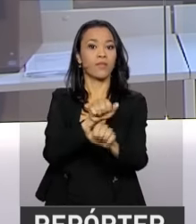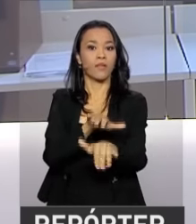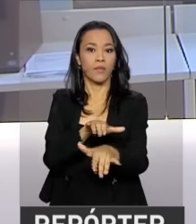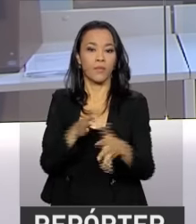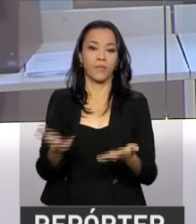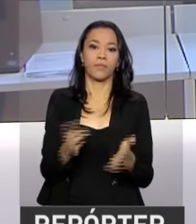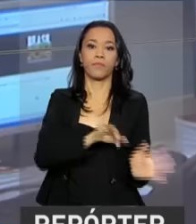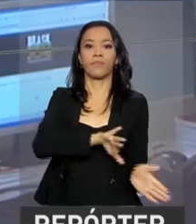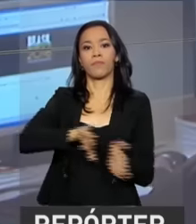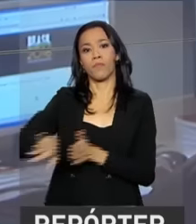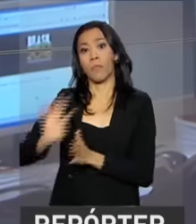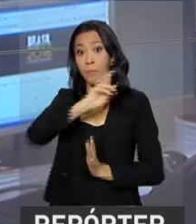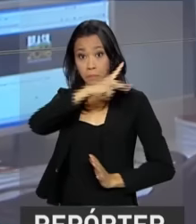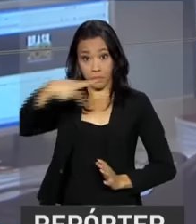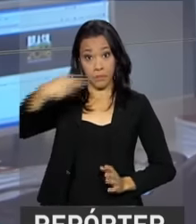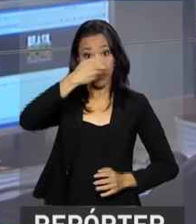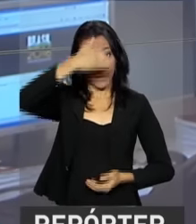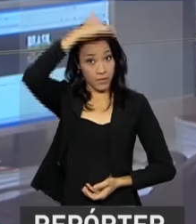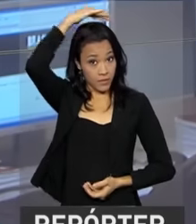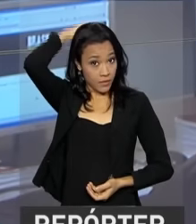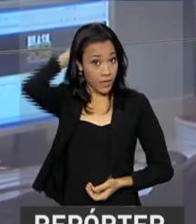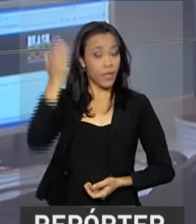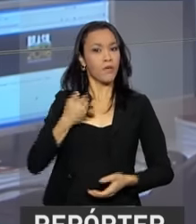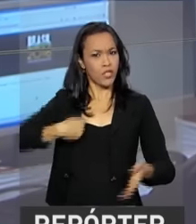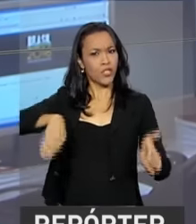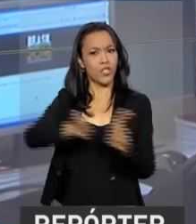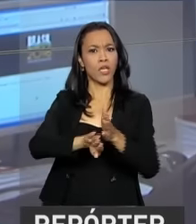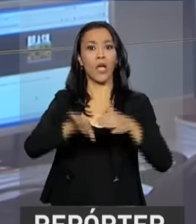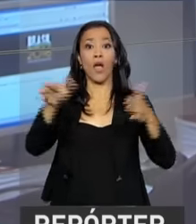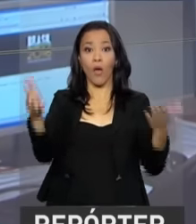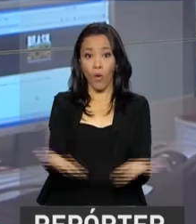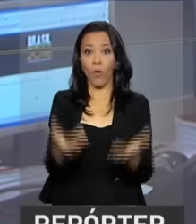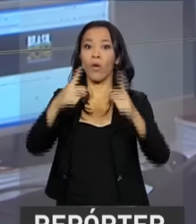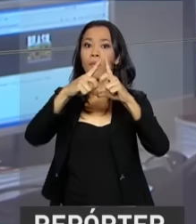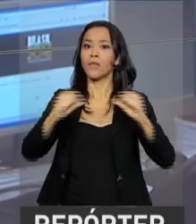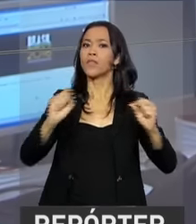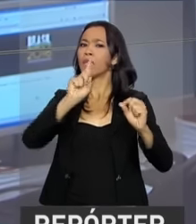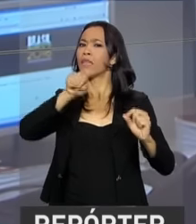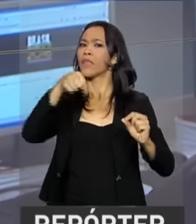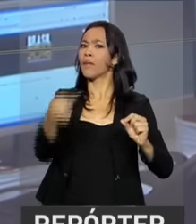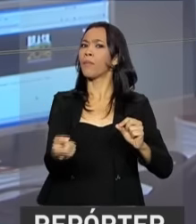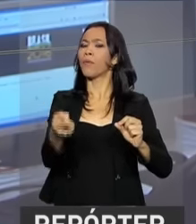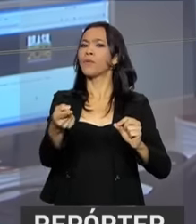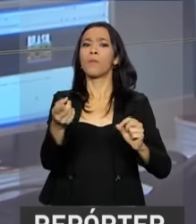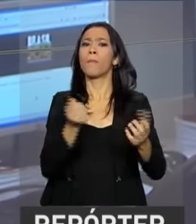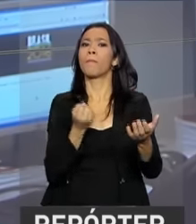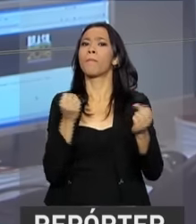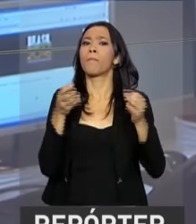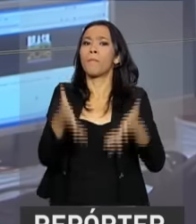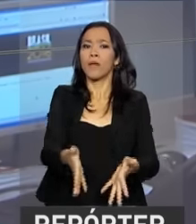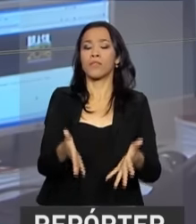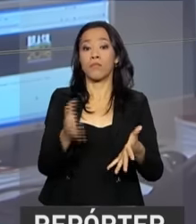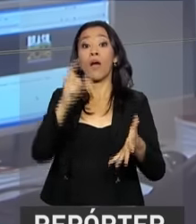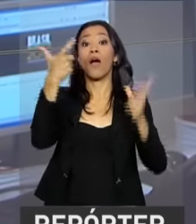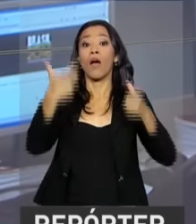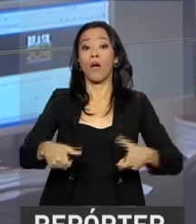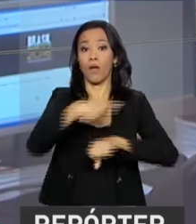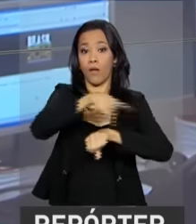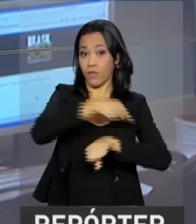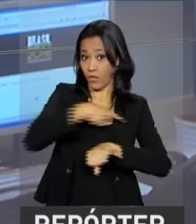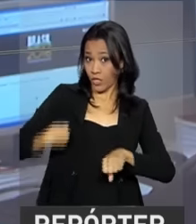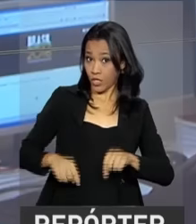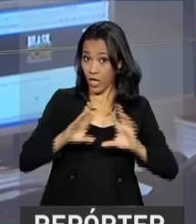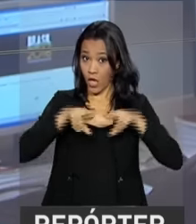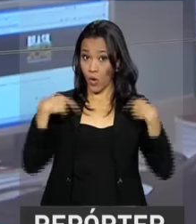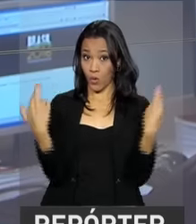de setembro. O presidente Michel Temer chega hoje a Brasília depois de participar na China da reunião do G20.